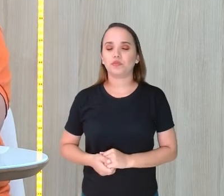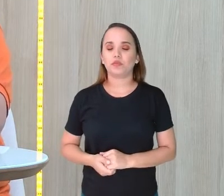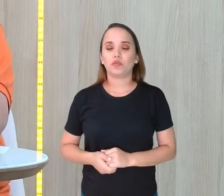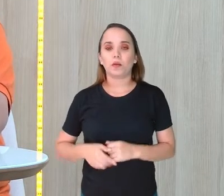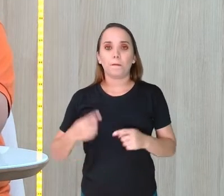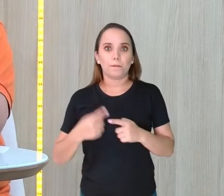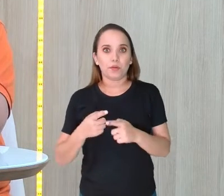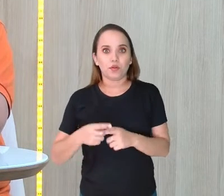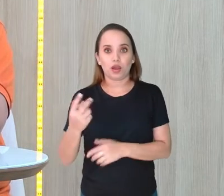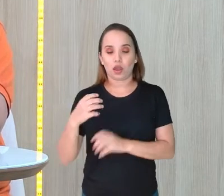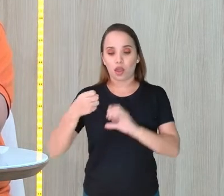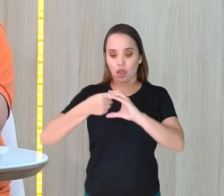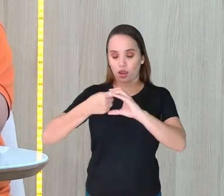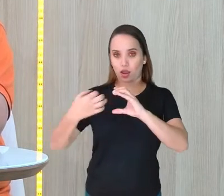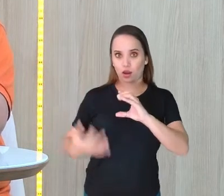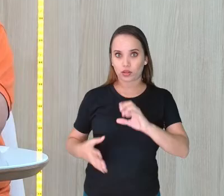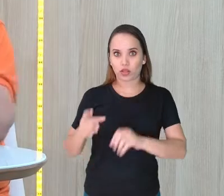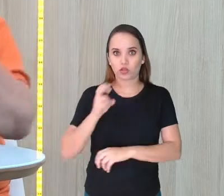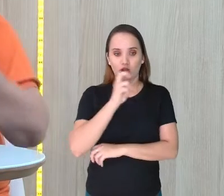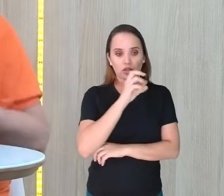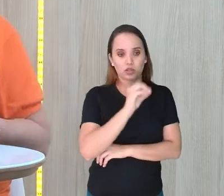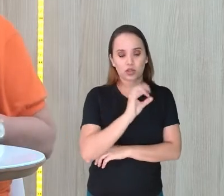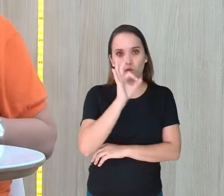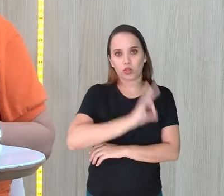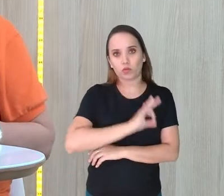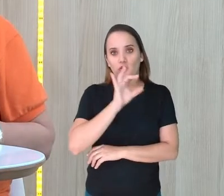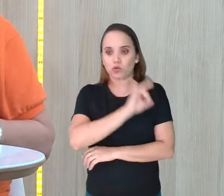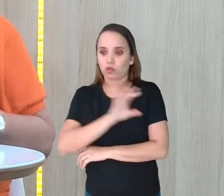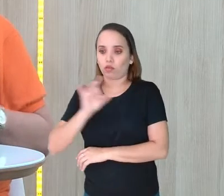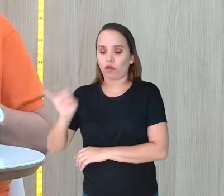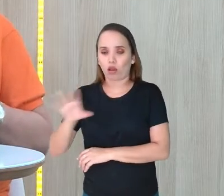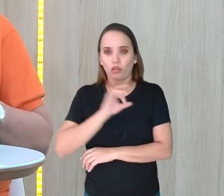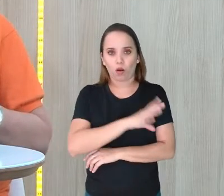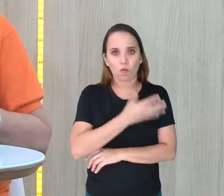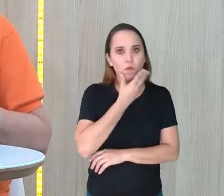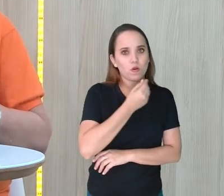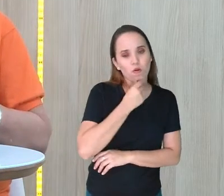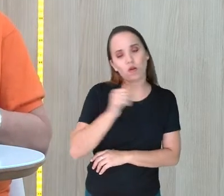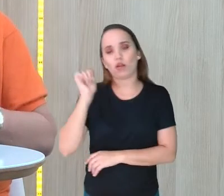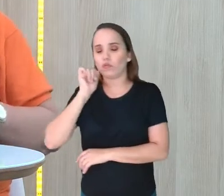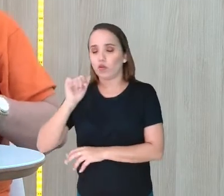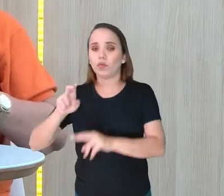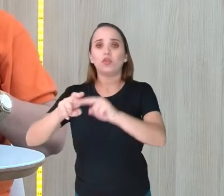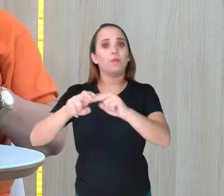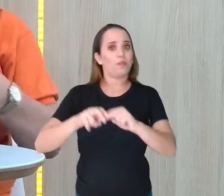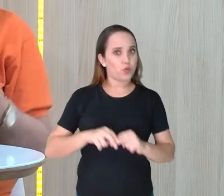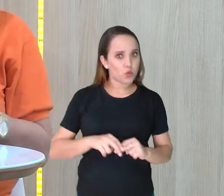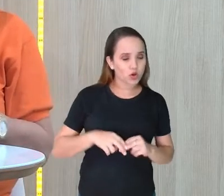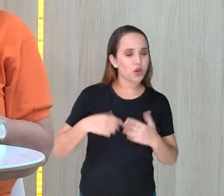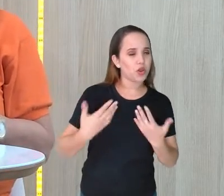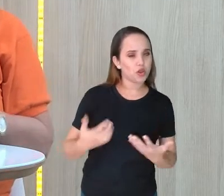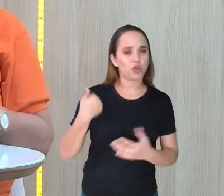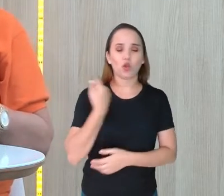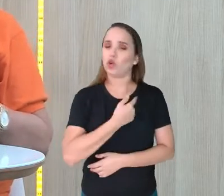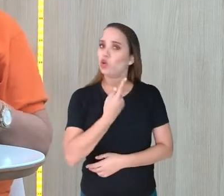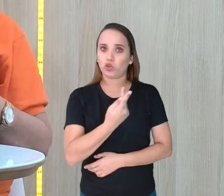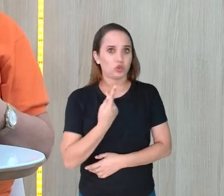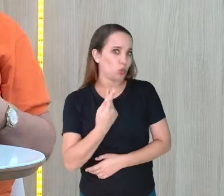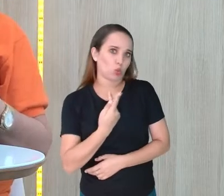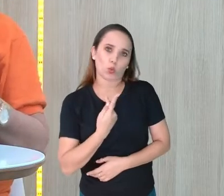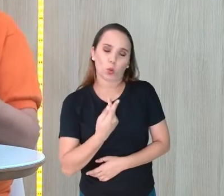mãe, o novo indivíduo ele apresenta novas características. Então é por isso que nós não somos iguais, por